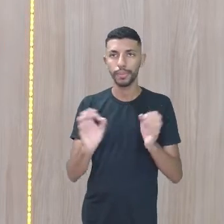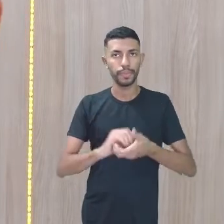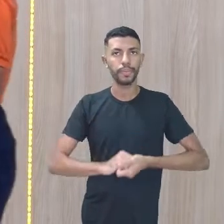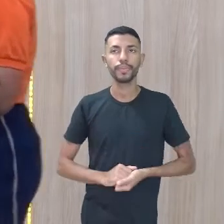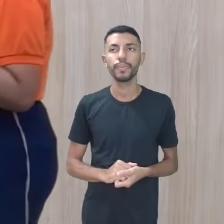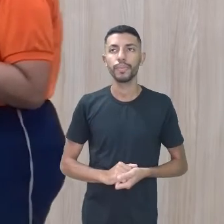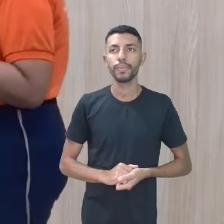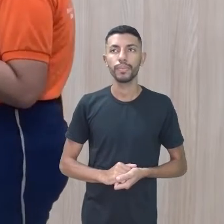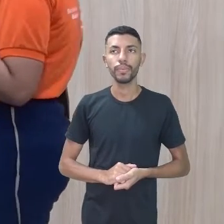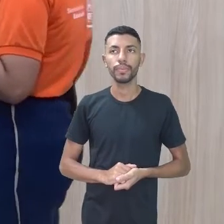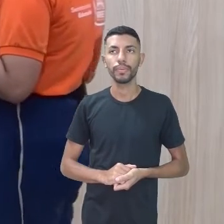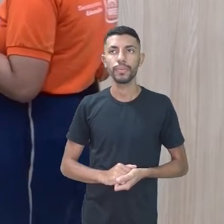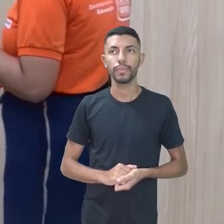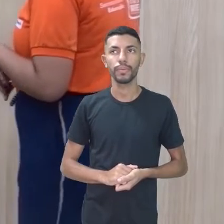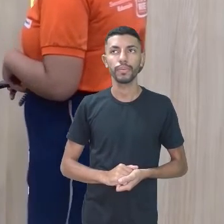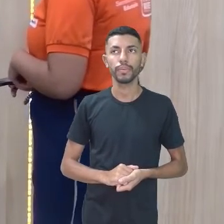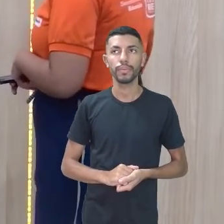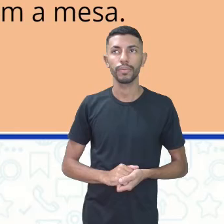certo?